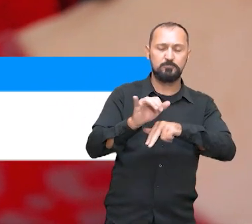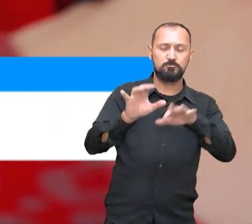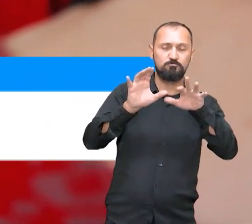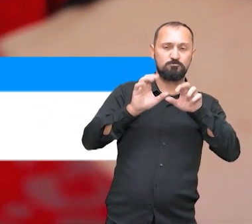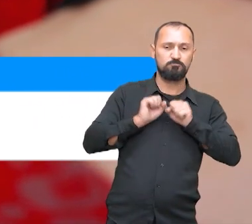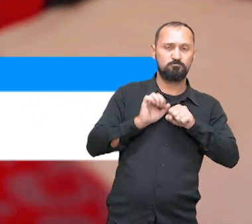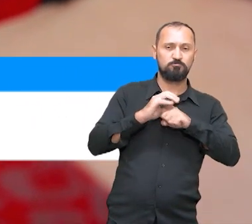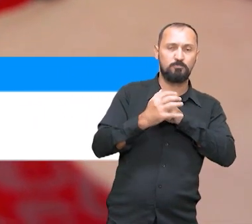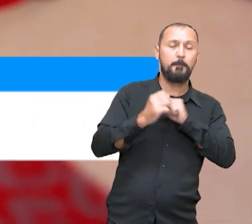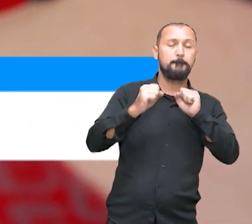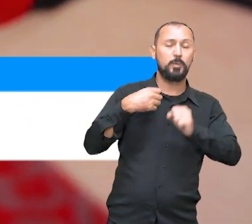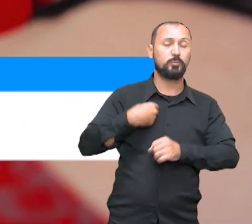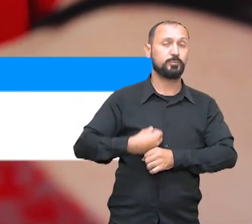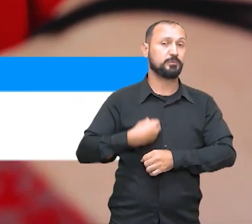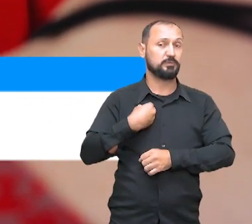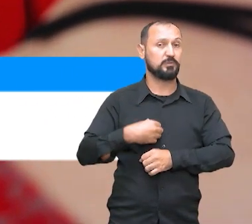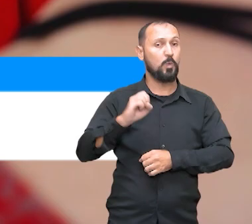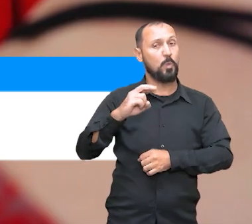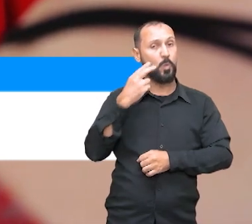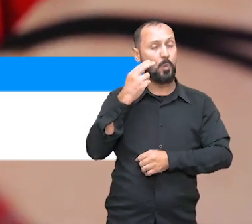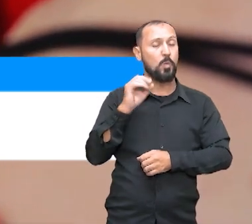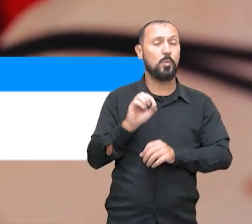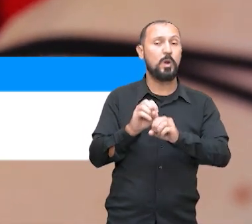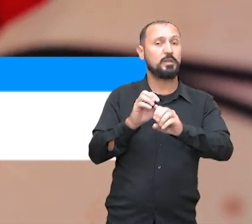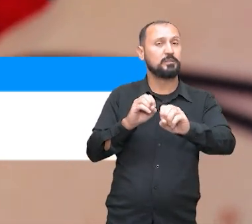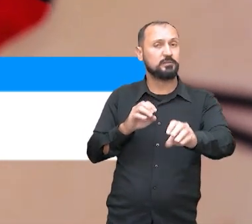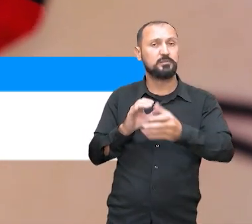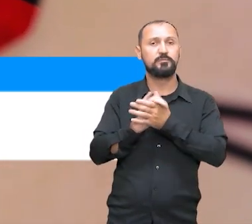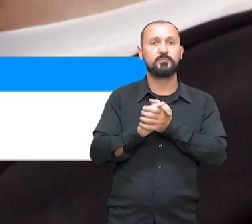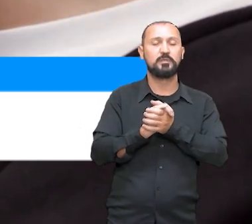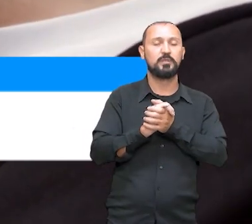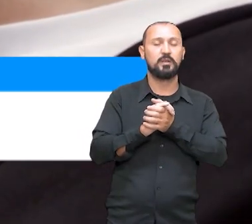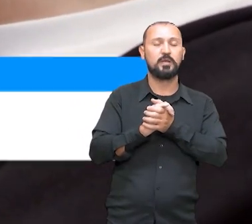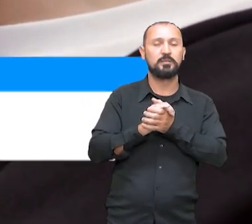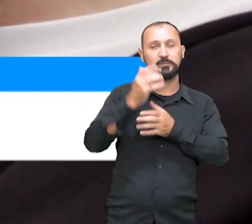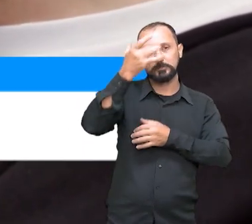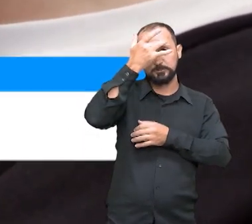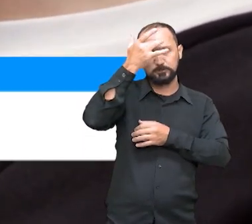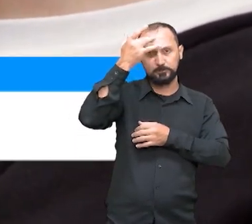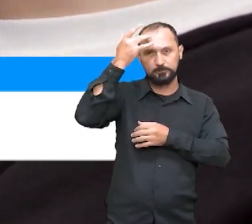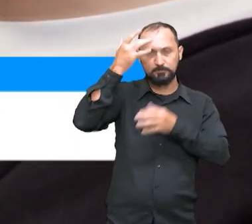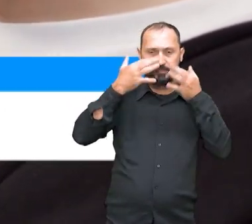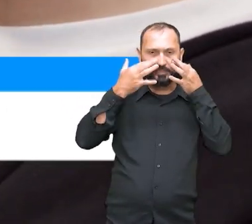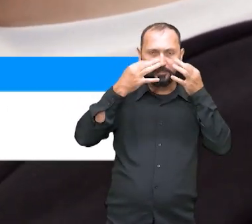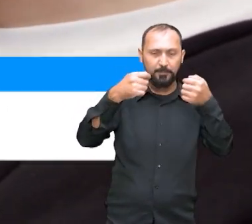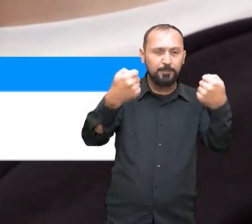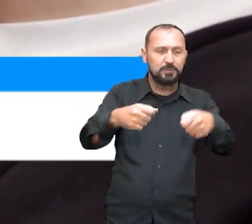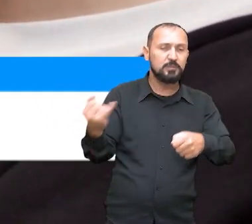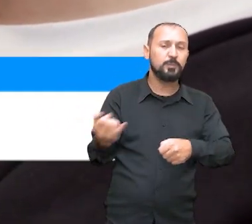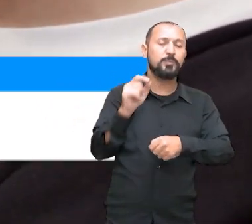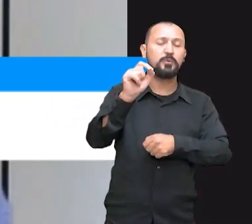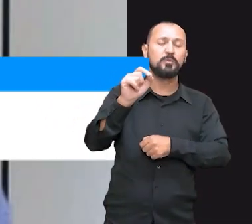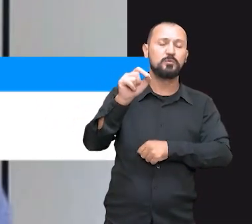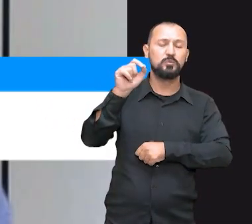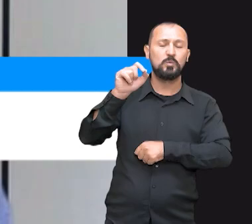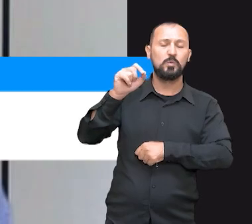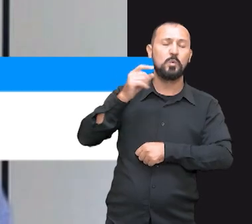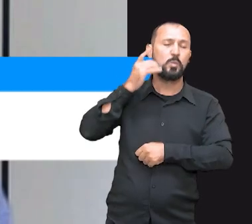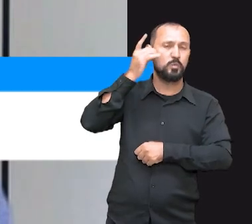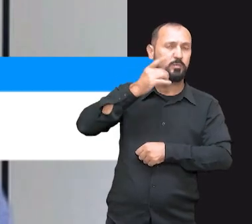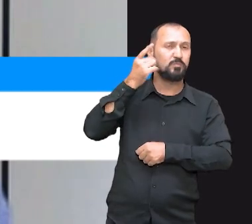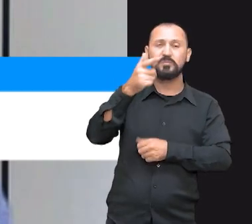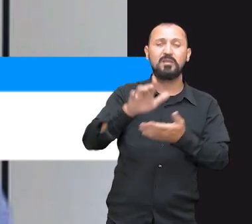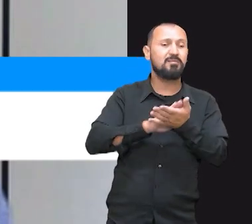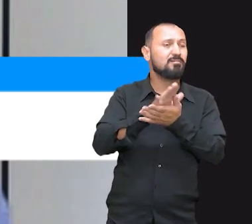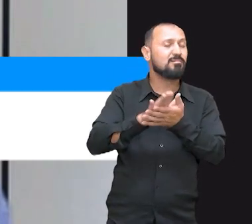da Covid-19 poderá ser realizado presencialmente ou à distância. A atenção à saúde mental é necessária e importante. Segundo o